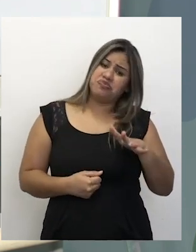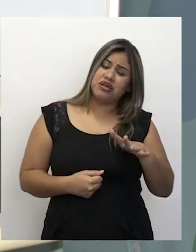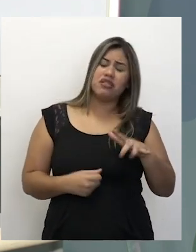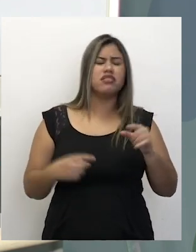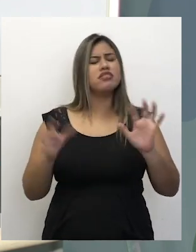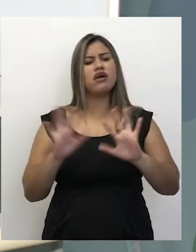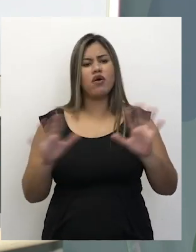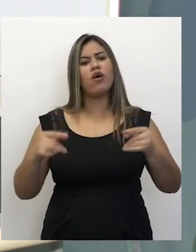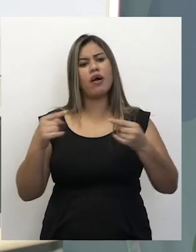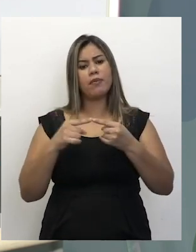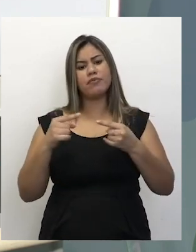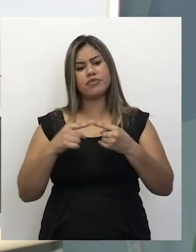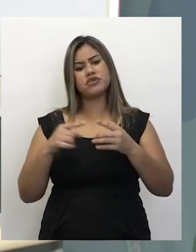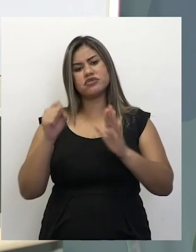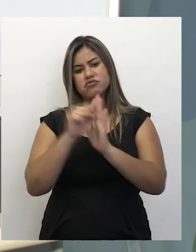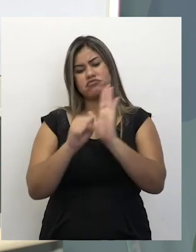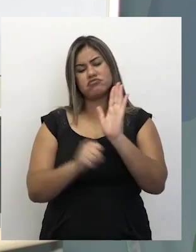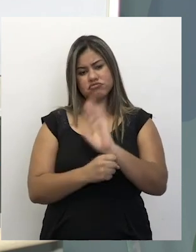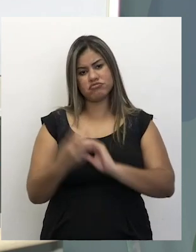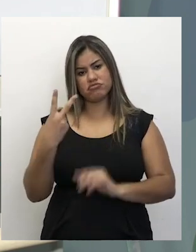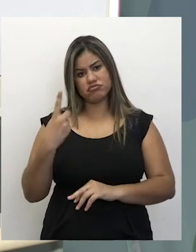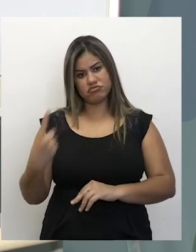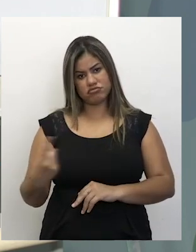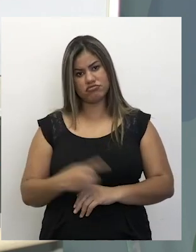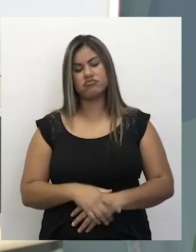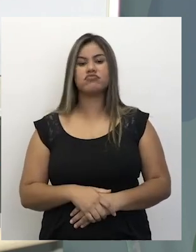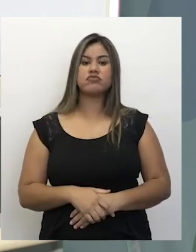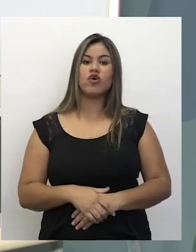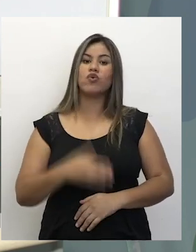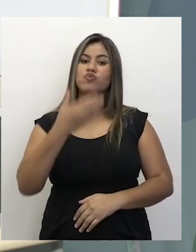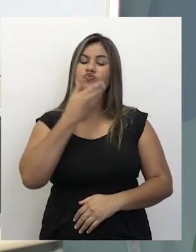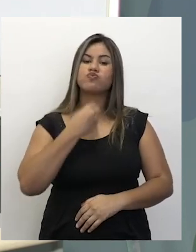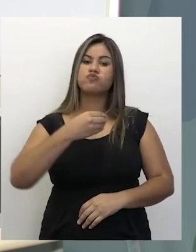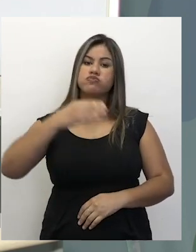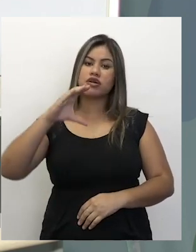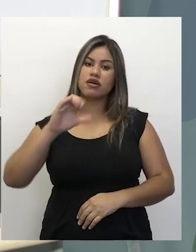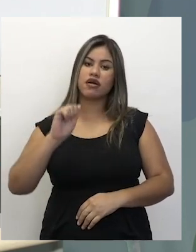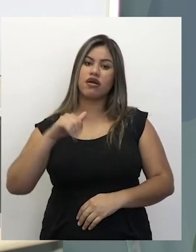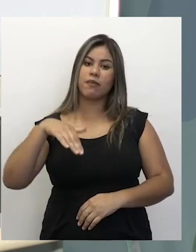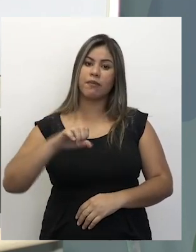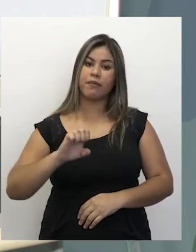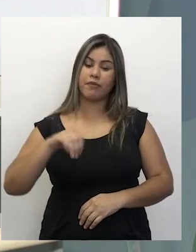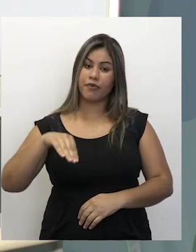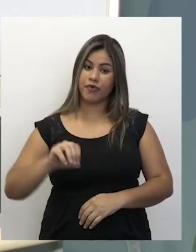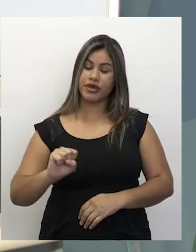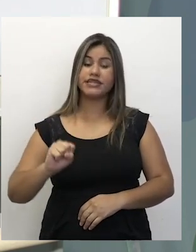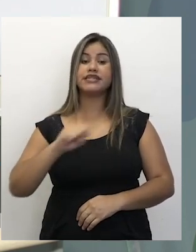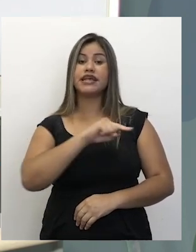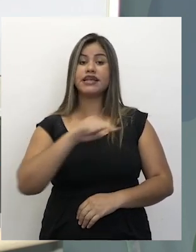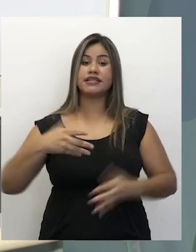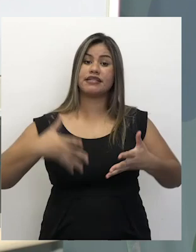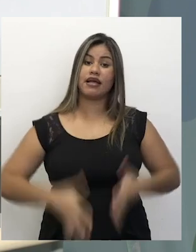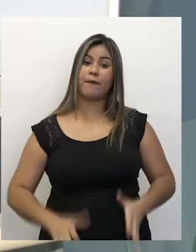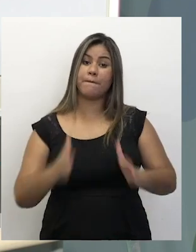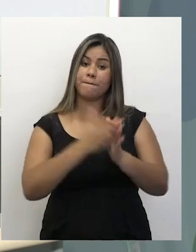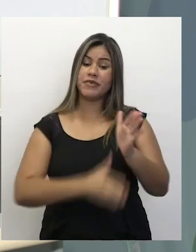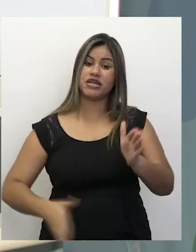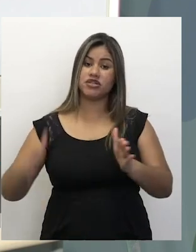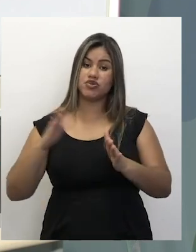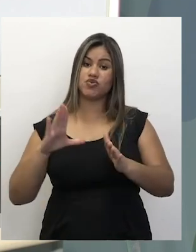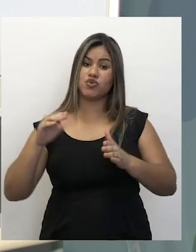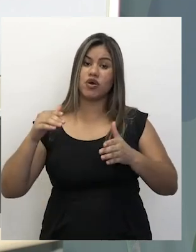a questões do Século 21 o Camões é um escritor que viveu no Renascimento no período chamado